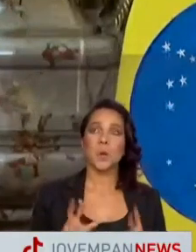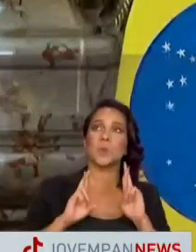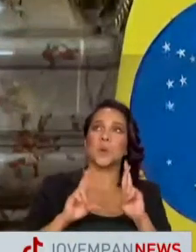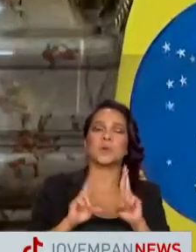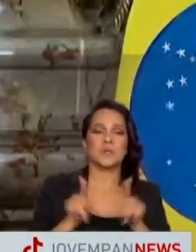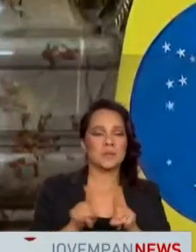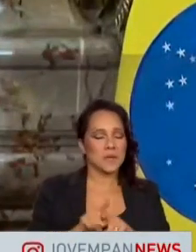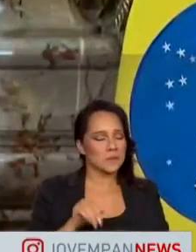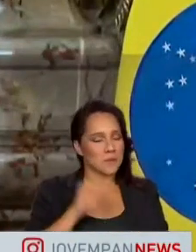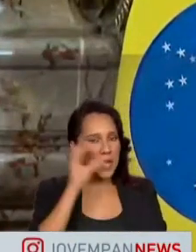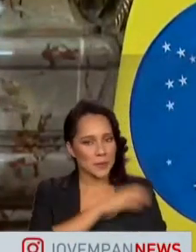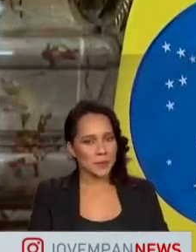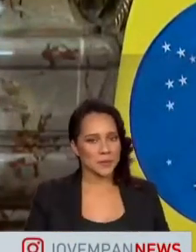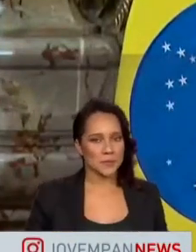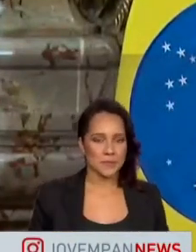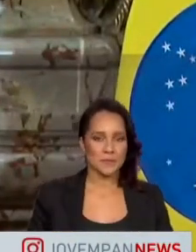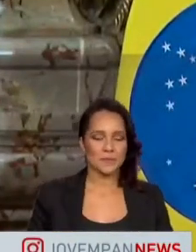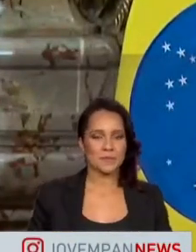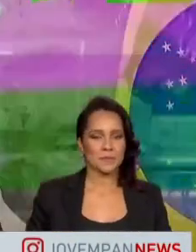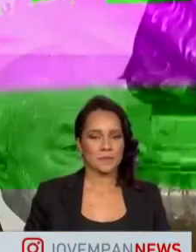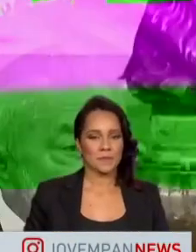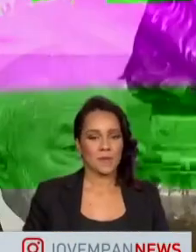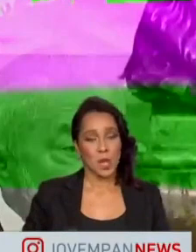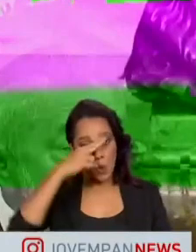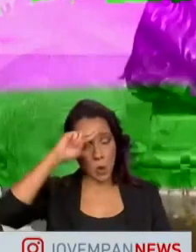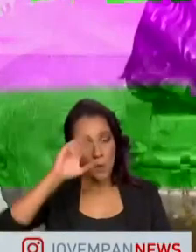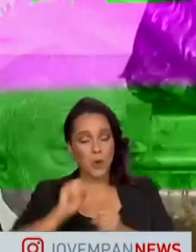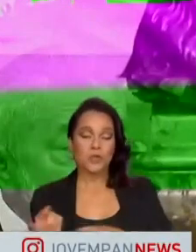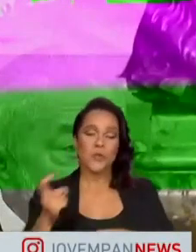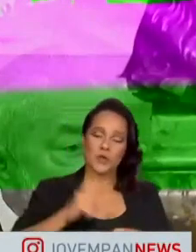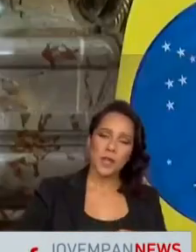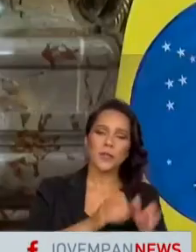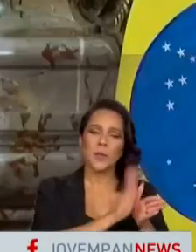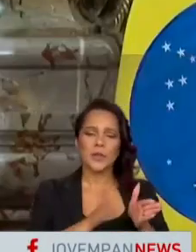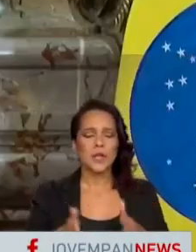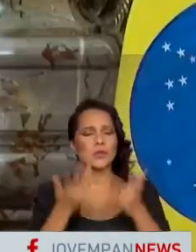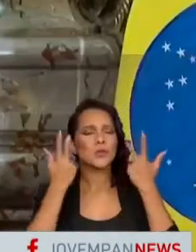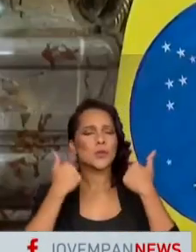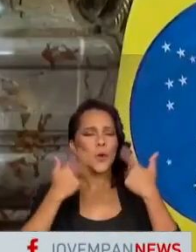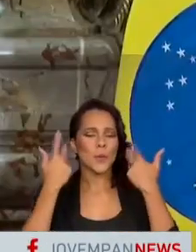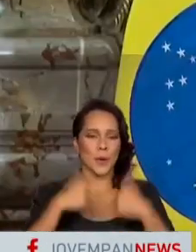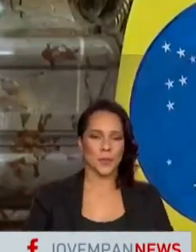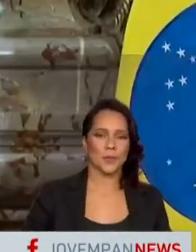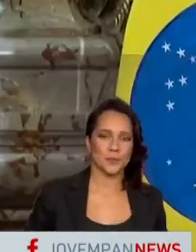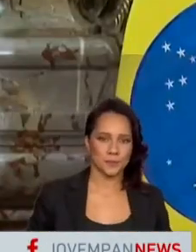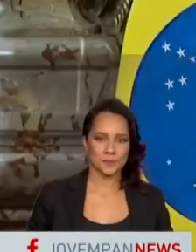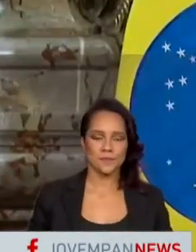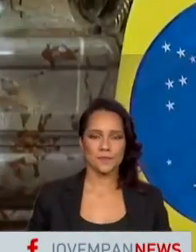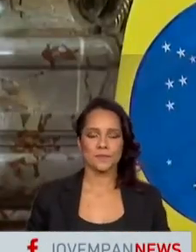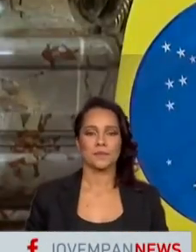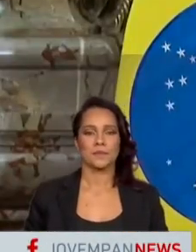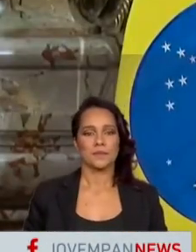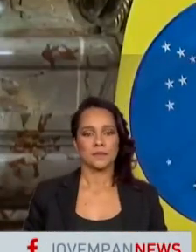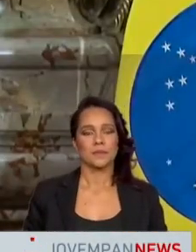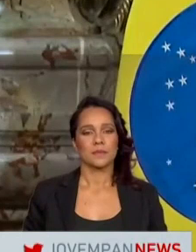também logo espero que pronto Cuba possa voltar a um processo de normalidade. Cuba pueda volver a un proceso